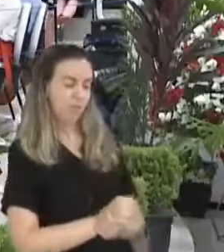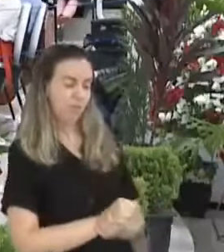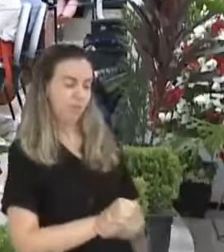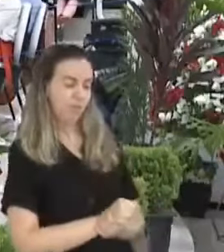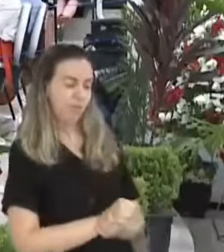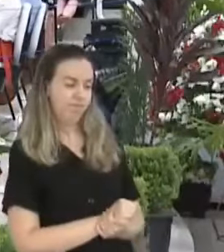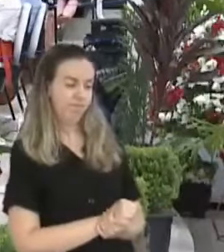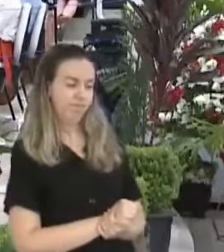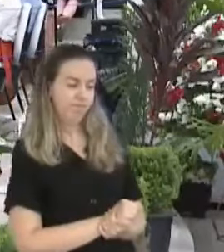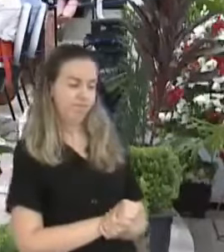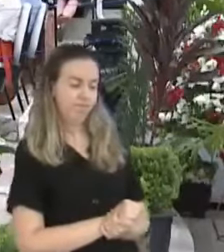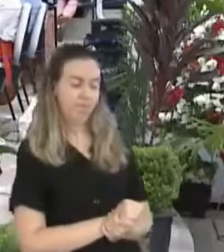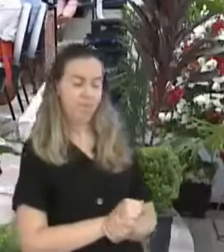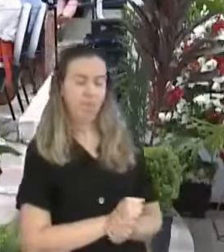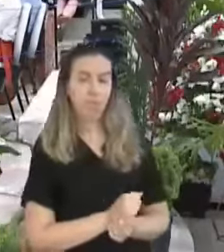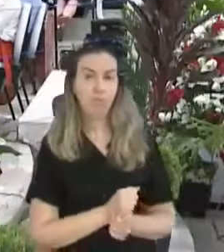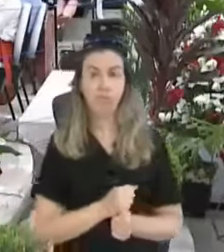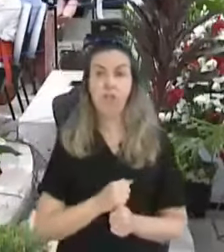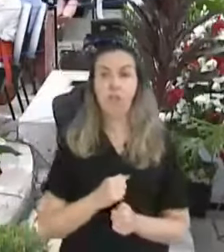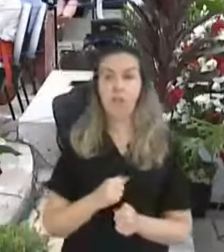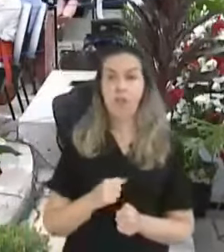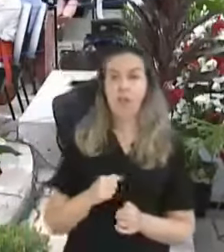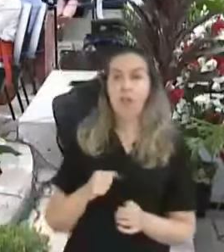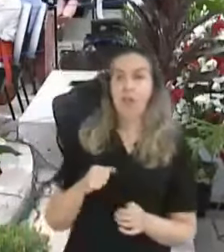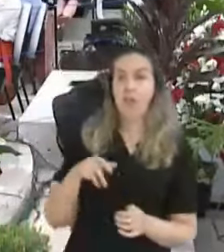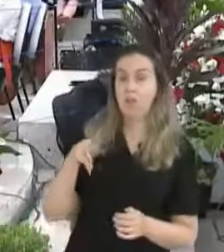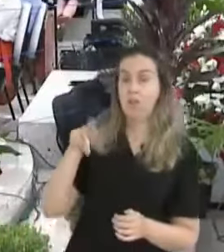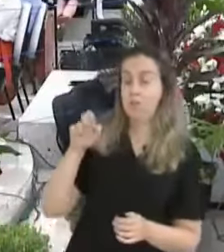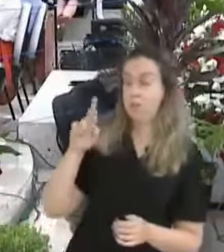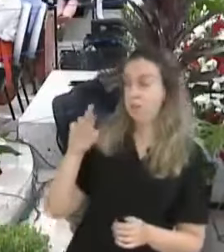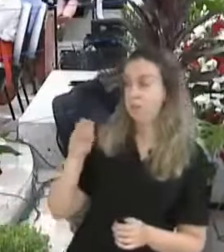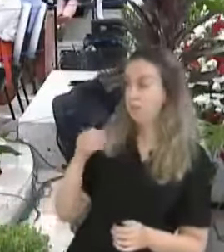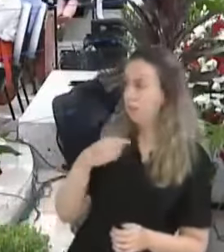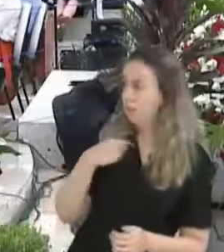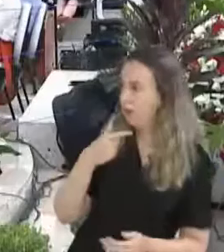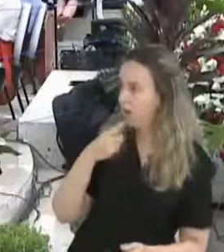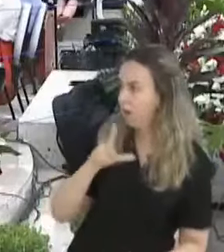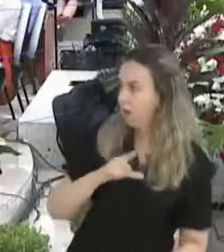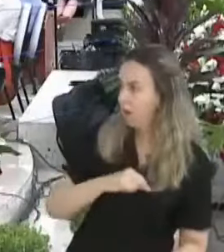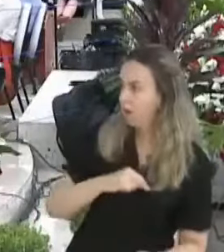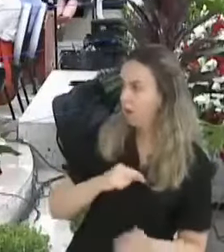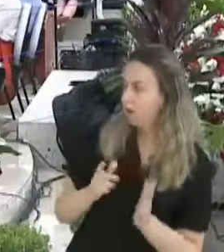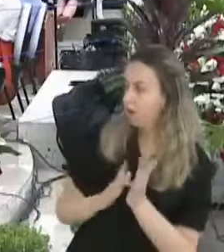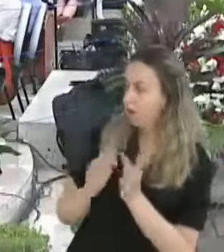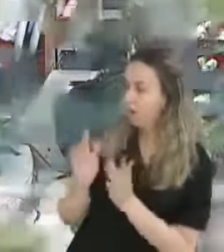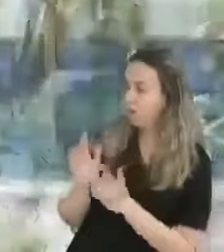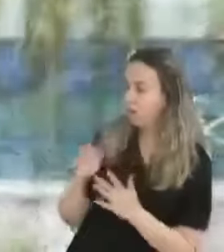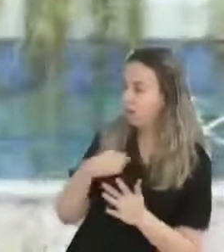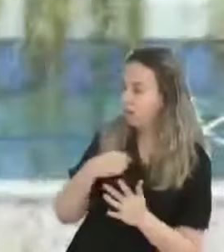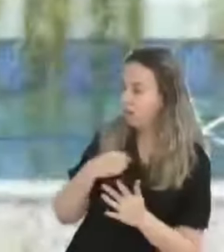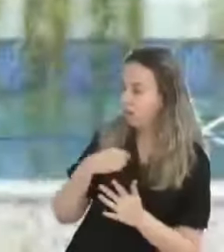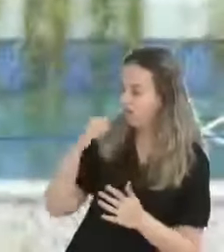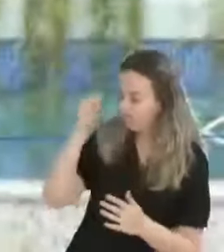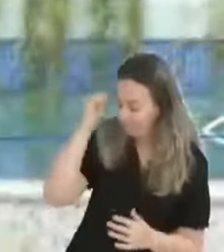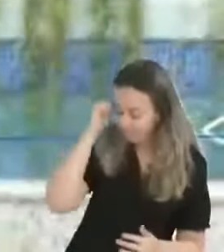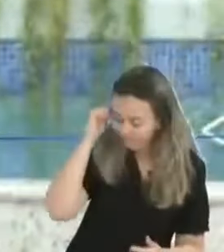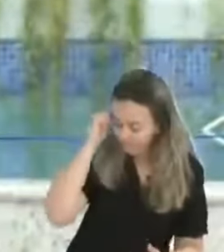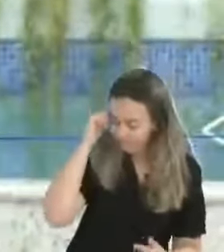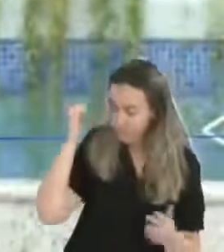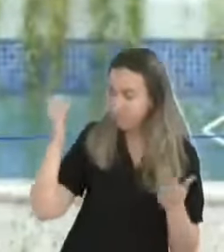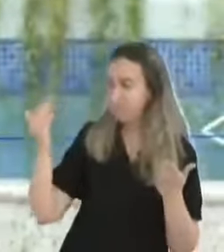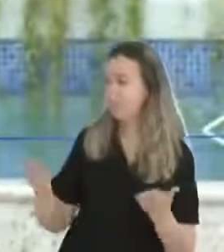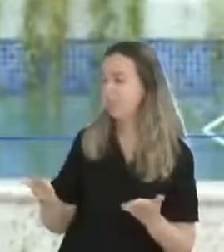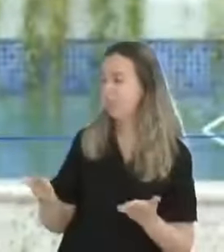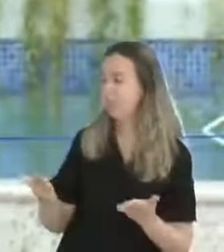não é a sua credencial que é a garantia de sua conversão, não é o seu cartão de membro que é a garantia de